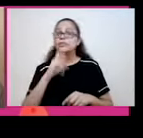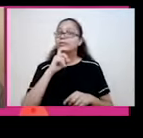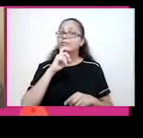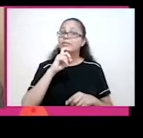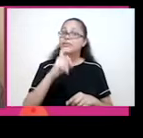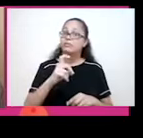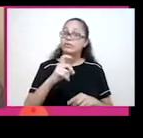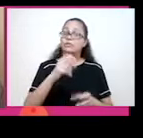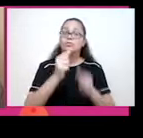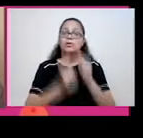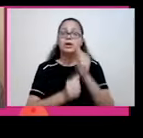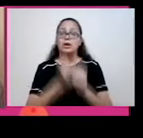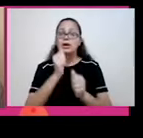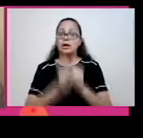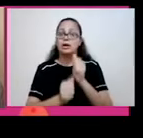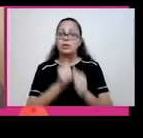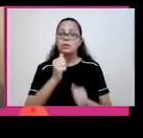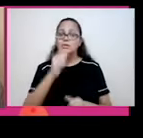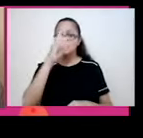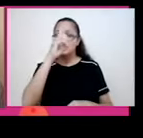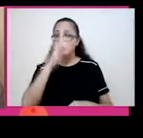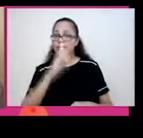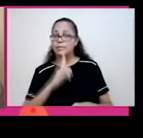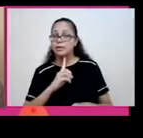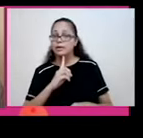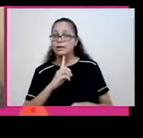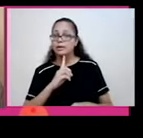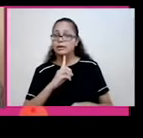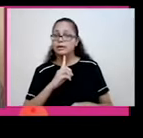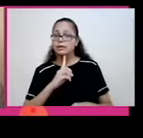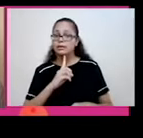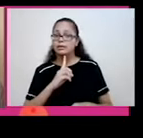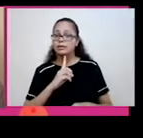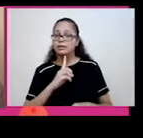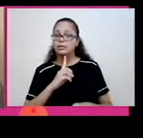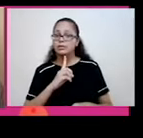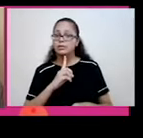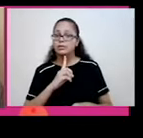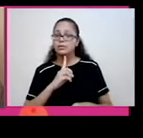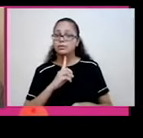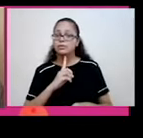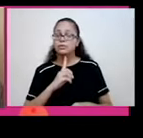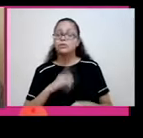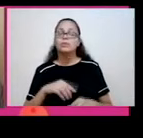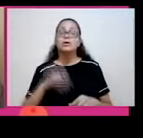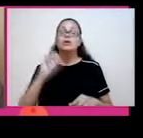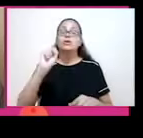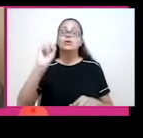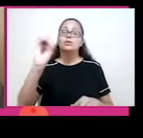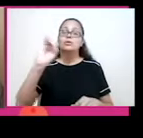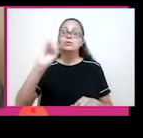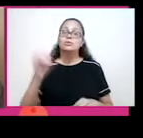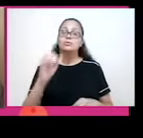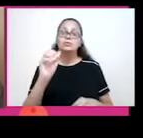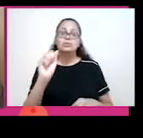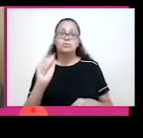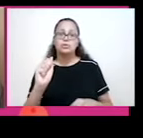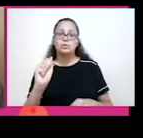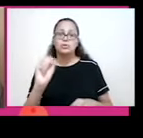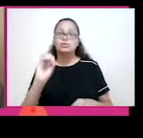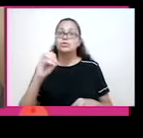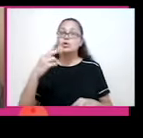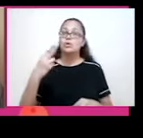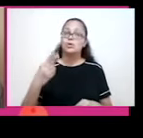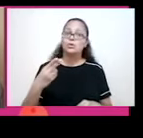verde, arroz, área amarela, rotação, ou seja, em um determinado período se planta soja, outro determinado período se planta